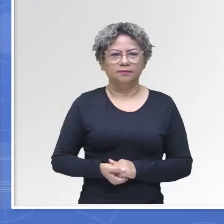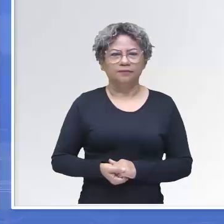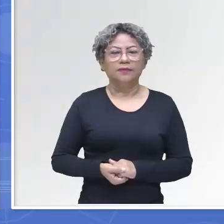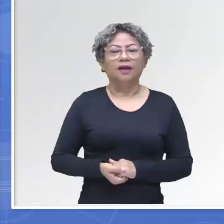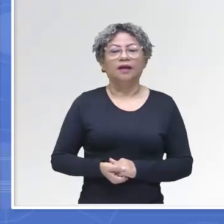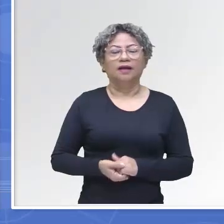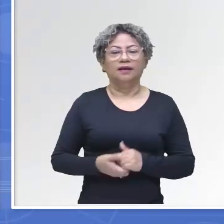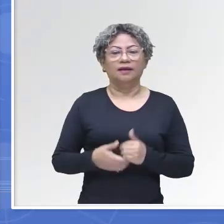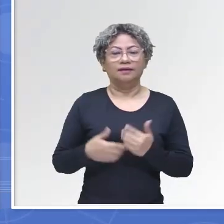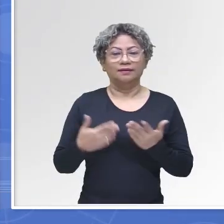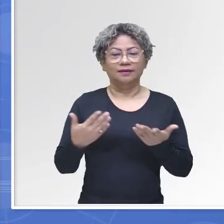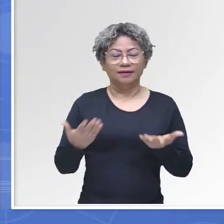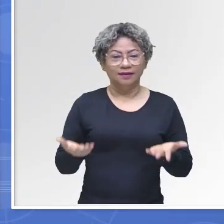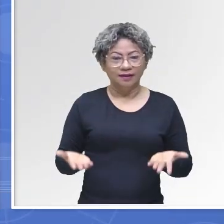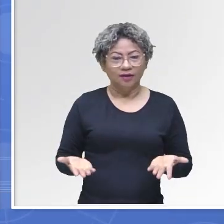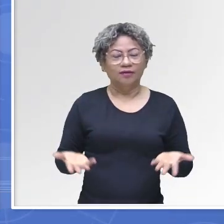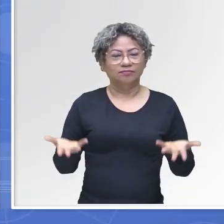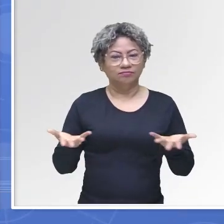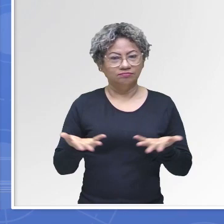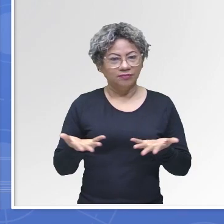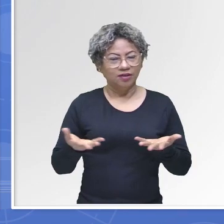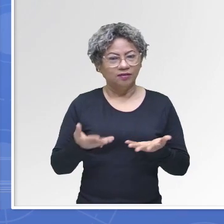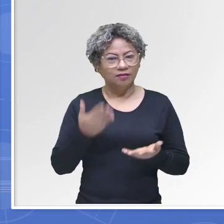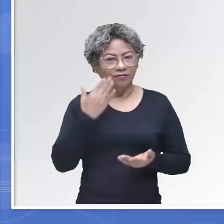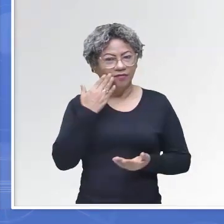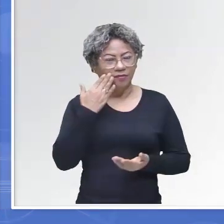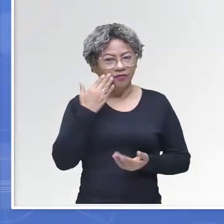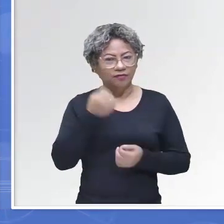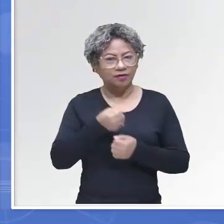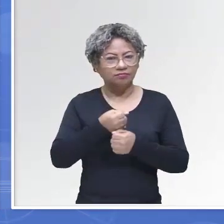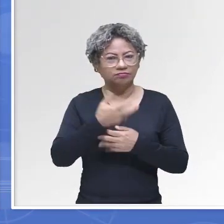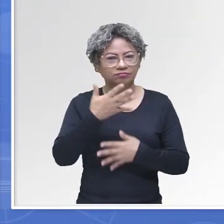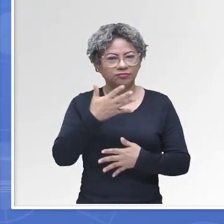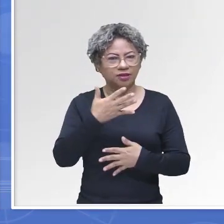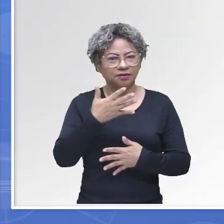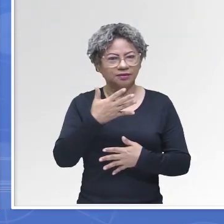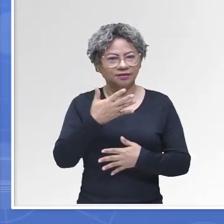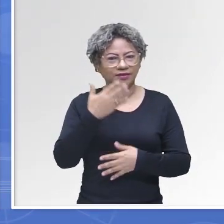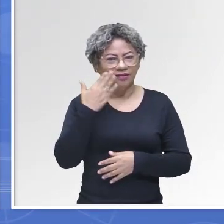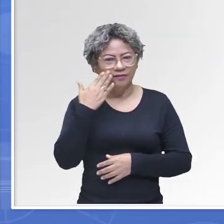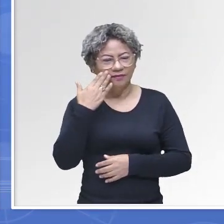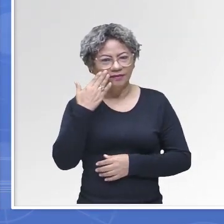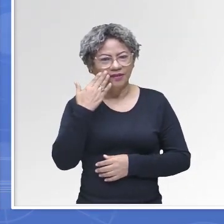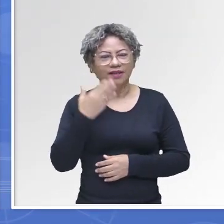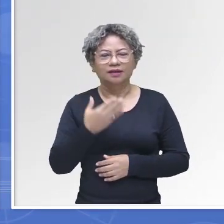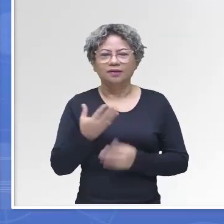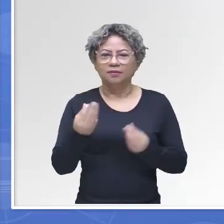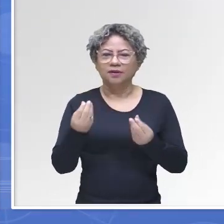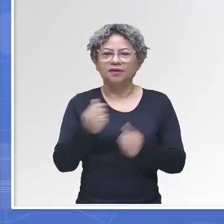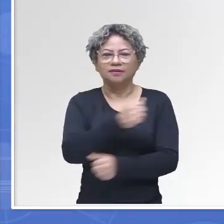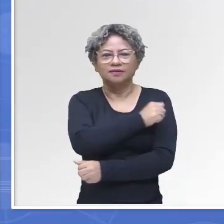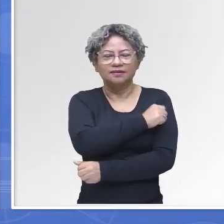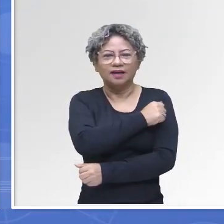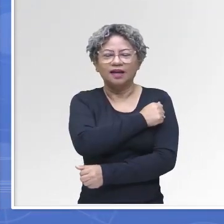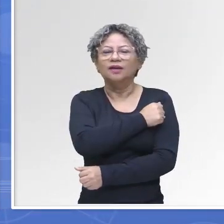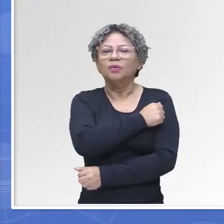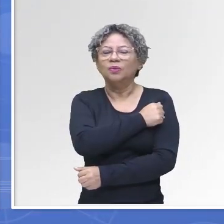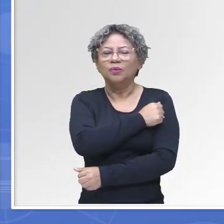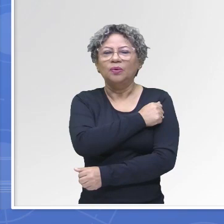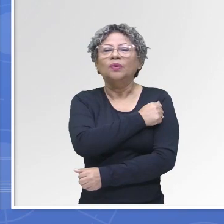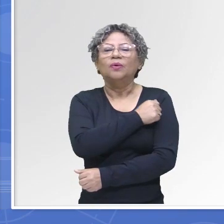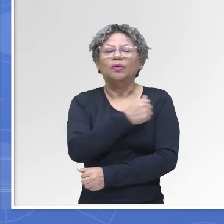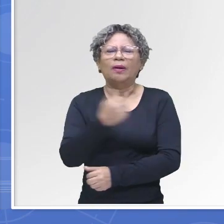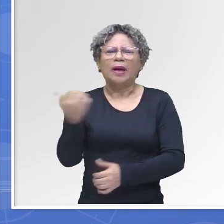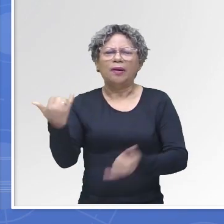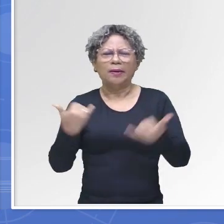Muito bem, estou de volta. Vamos aí então dar uma olhada no chat? Eu já estava olhando aqui, né? Muitos alunos aí colocando a letra B.